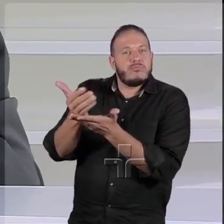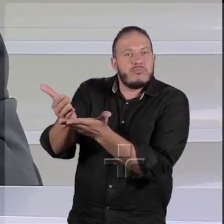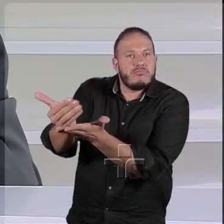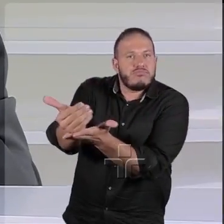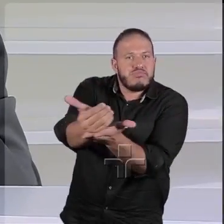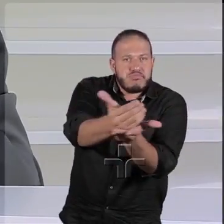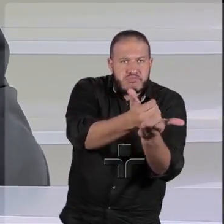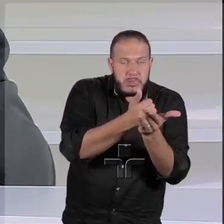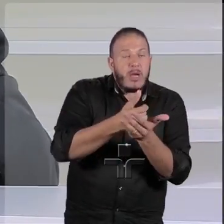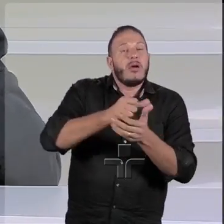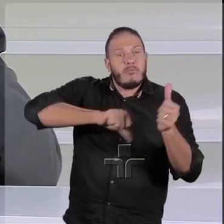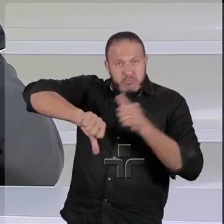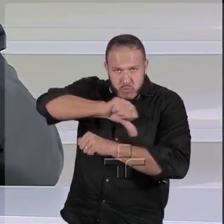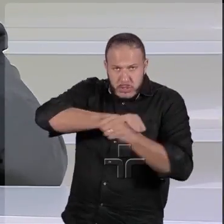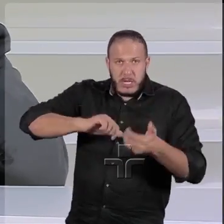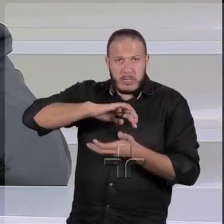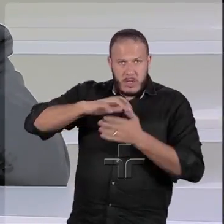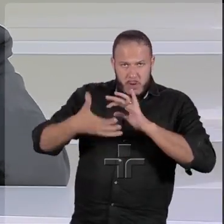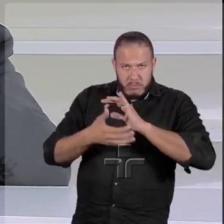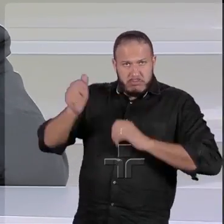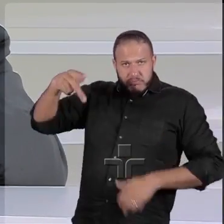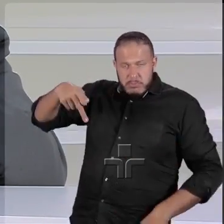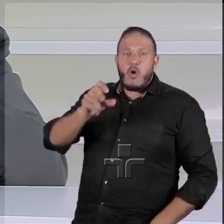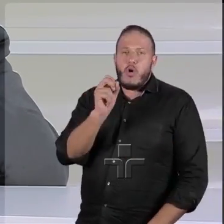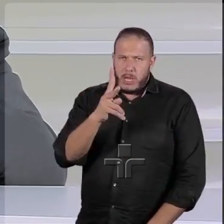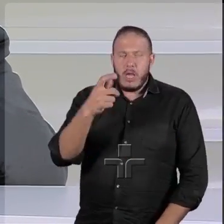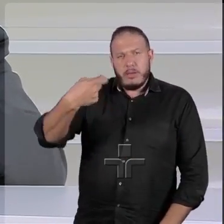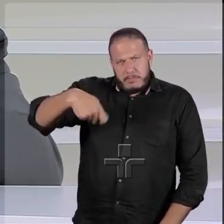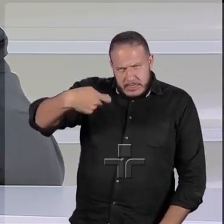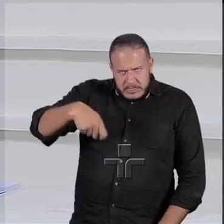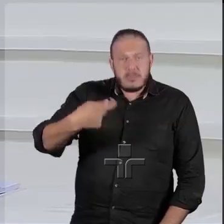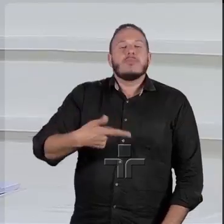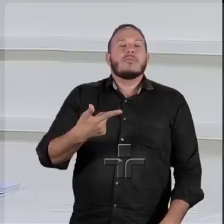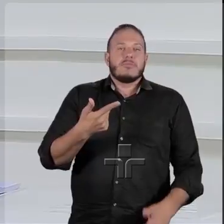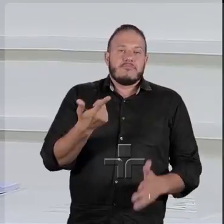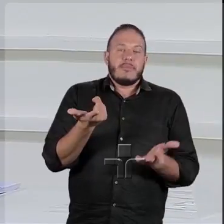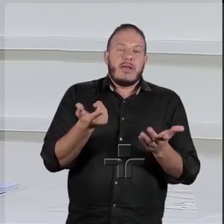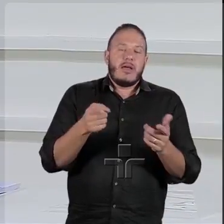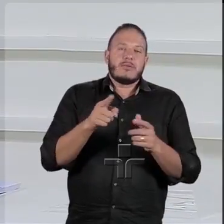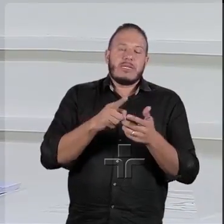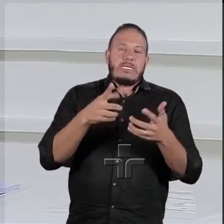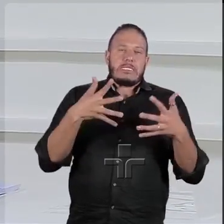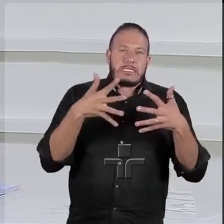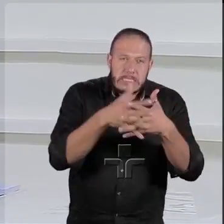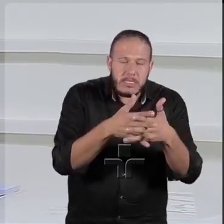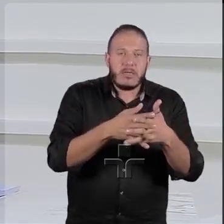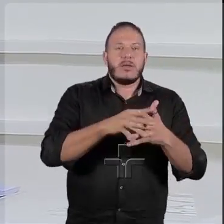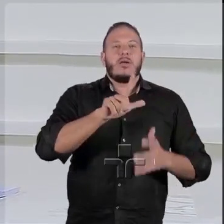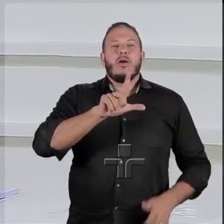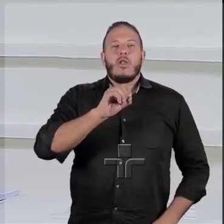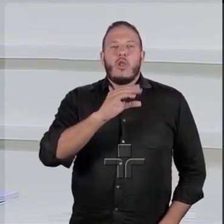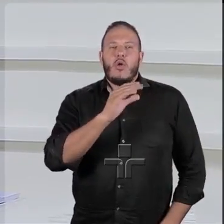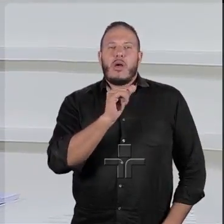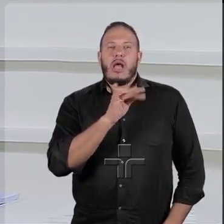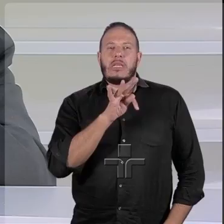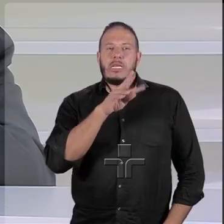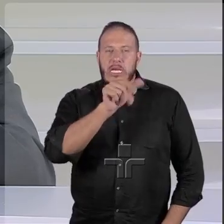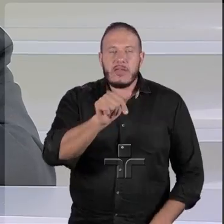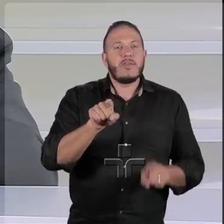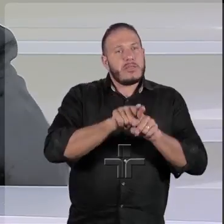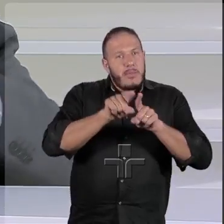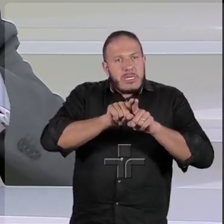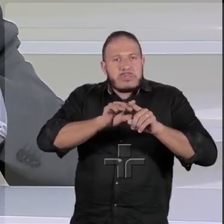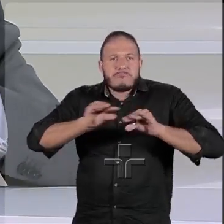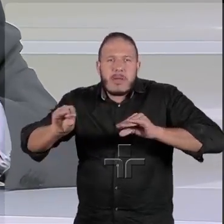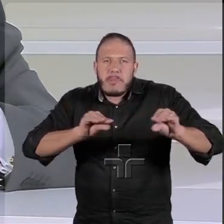é necessária para acabar distorções que ela causa, alocativas, distributivas, etc.,